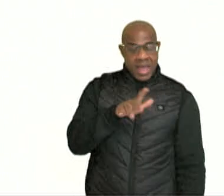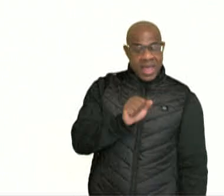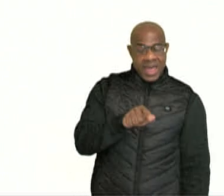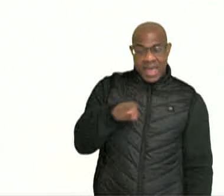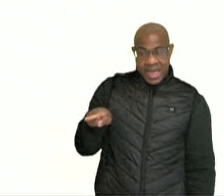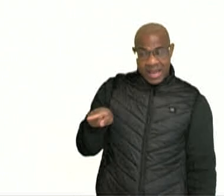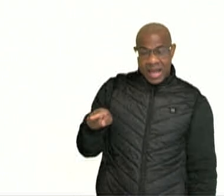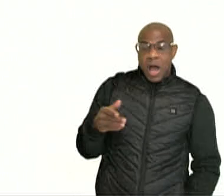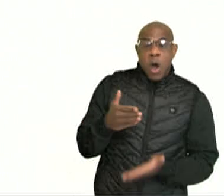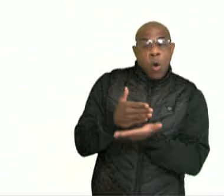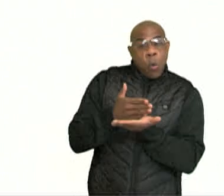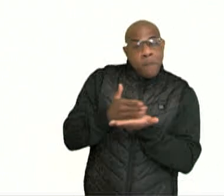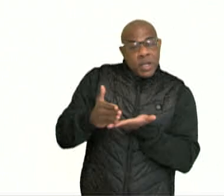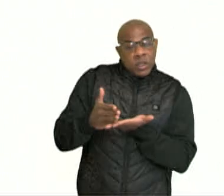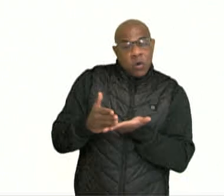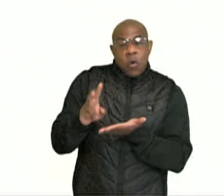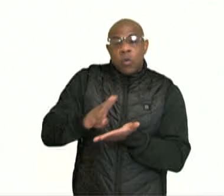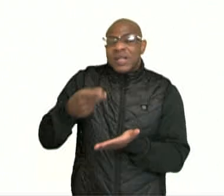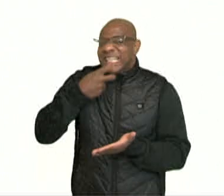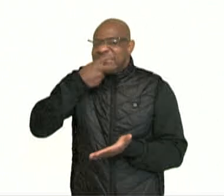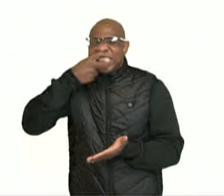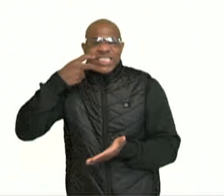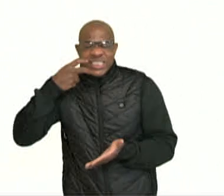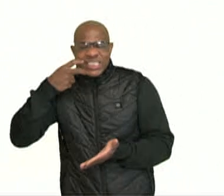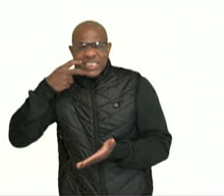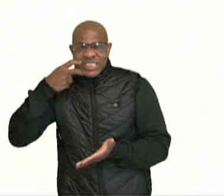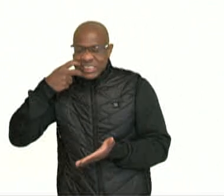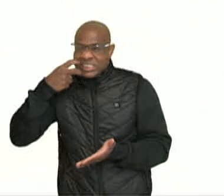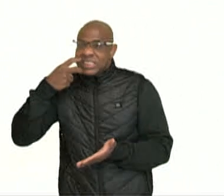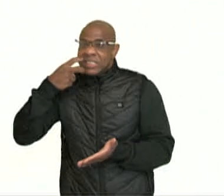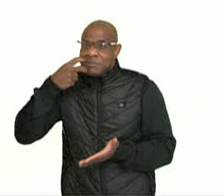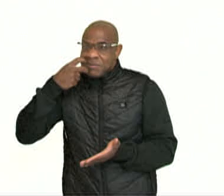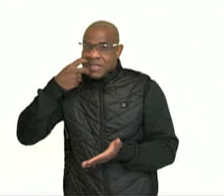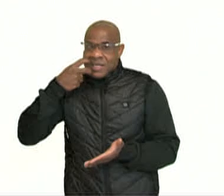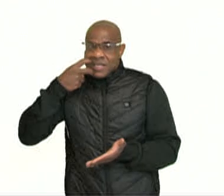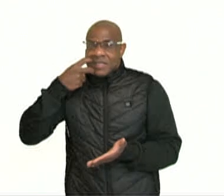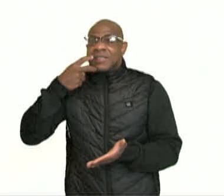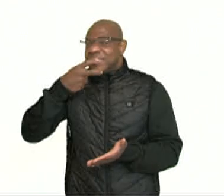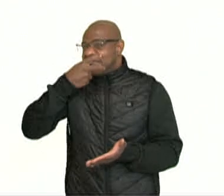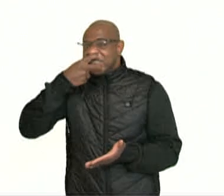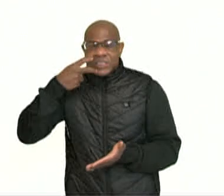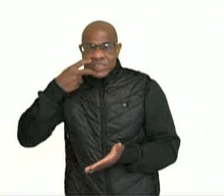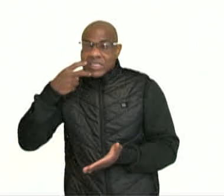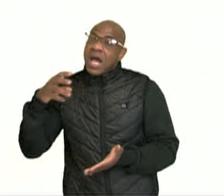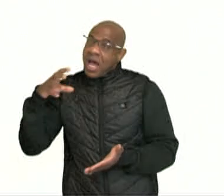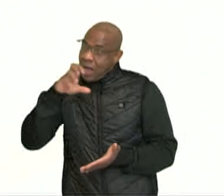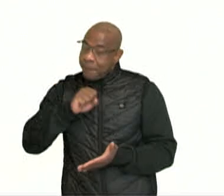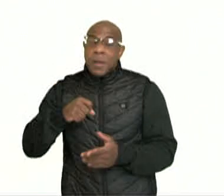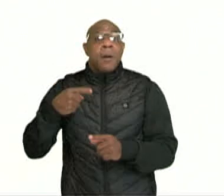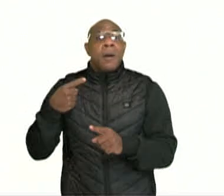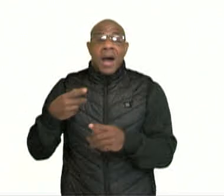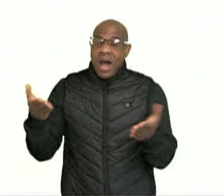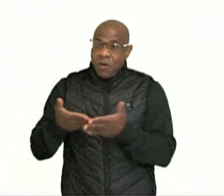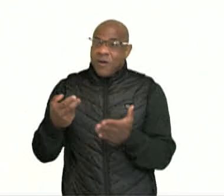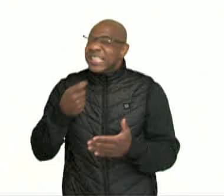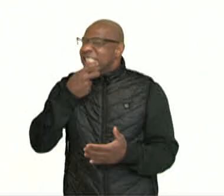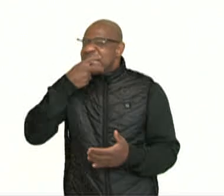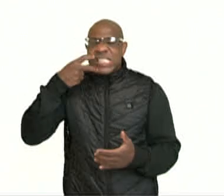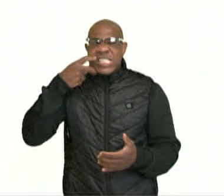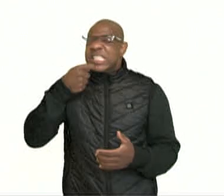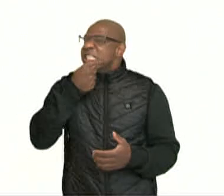aparelho cedo, de modo que hoje tem os dentes alinhados. O de modo que introduz, então,